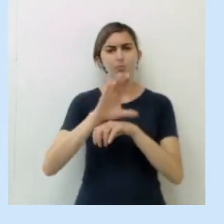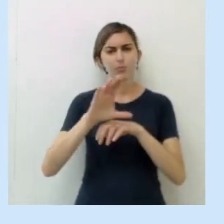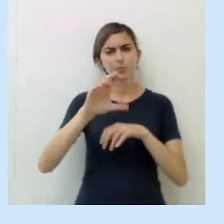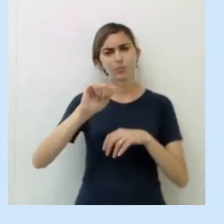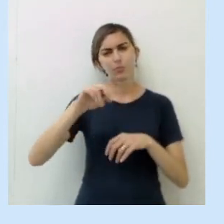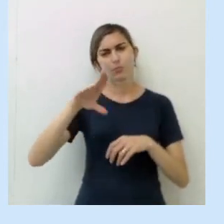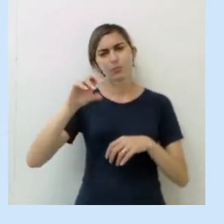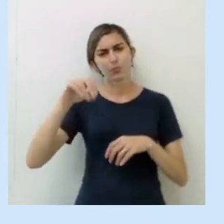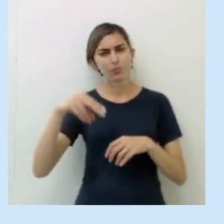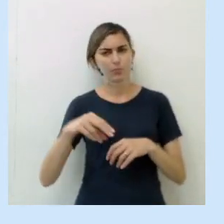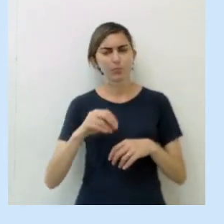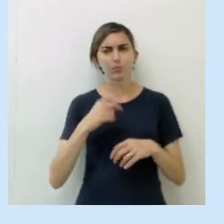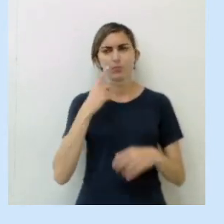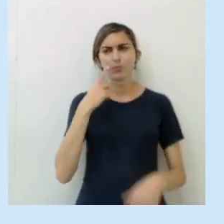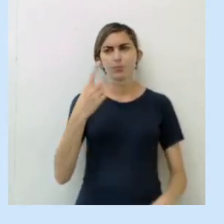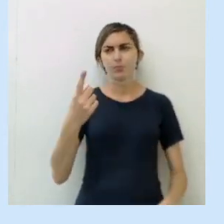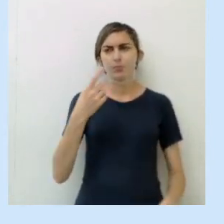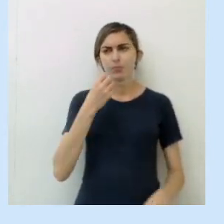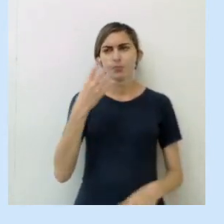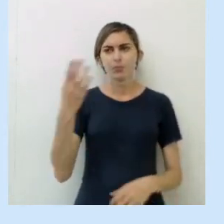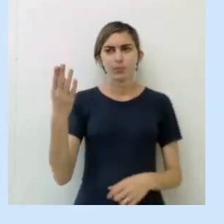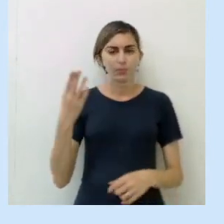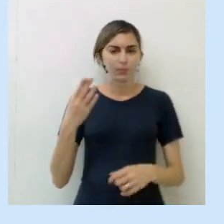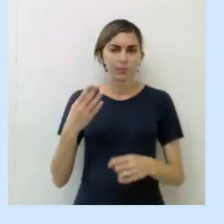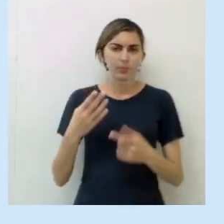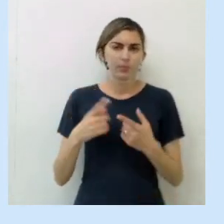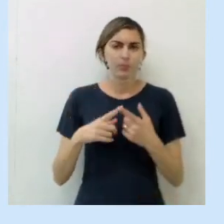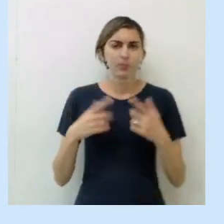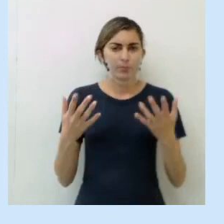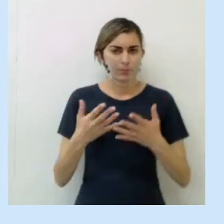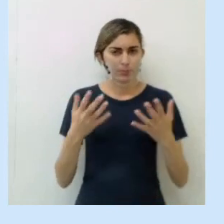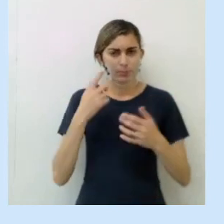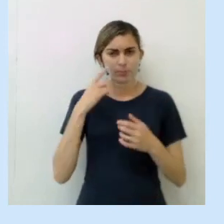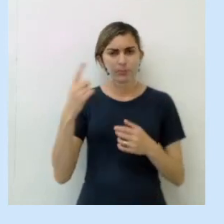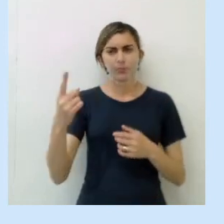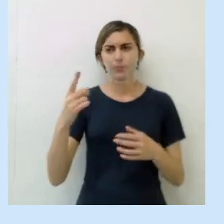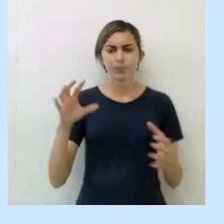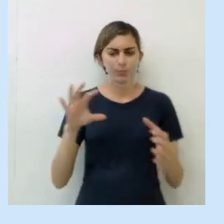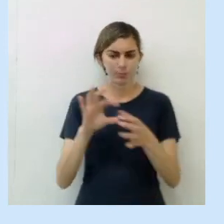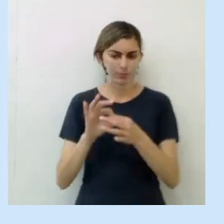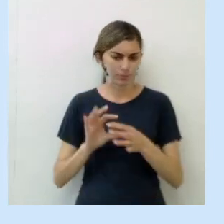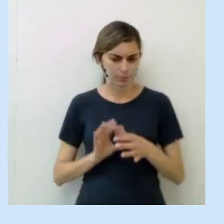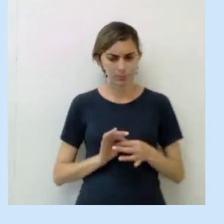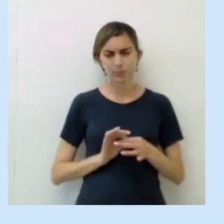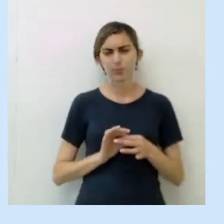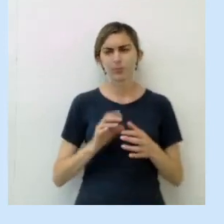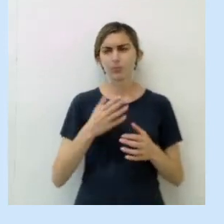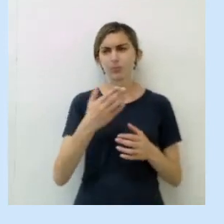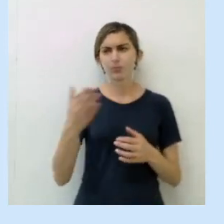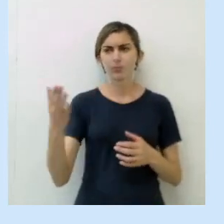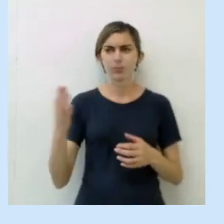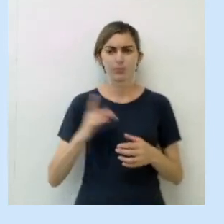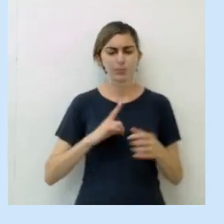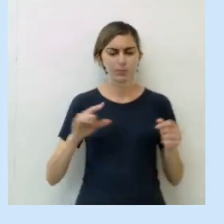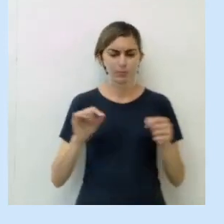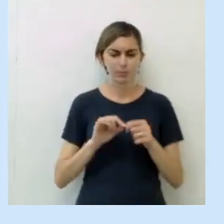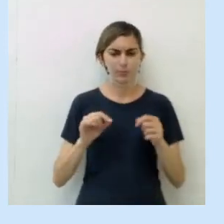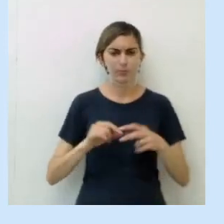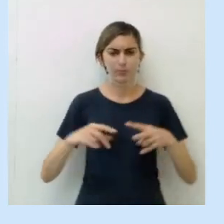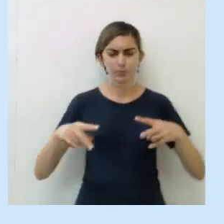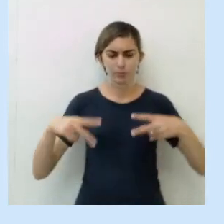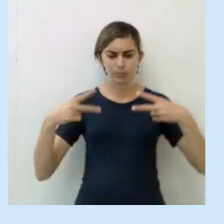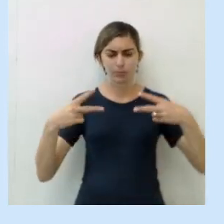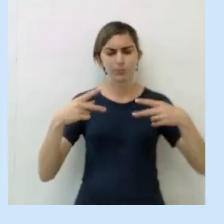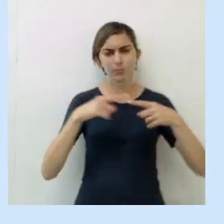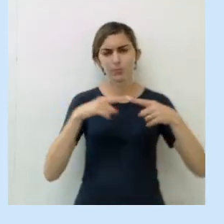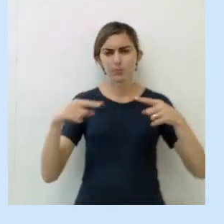aqui o desenho. Sou bom de desenho, não. Bom de desenho é Paulinho. Então, ó, aqui está a ligação. Aqui, faz de conta que essas duas bolinhas